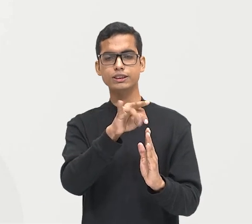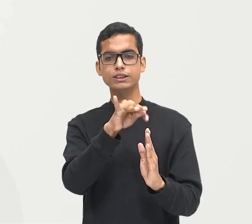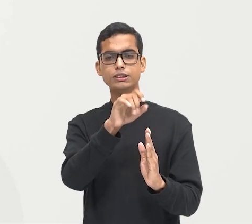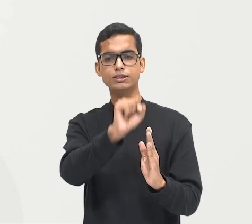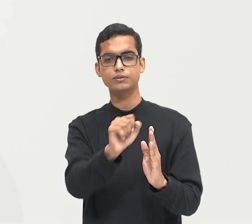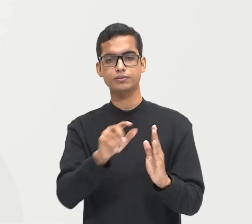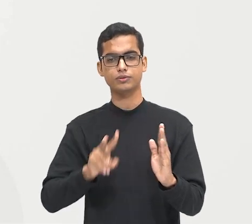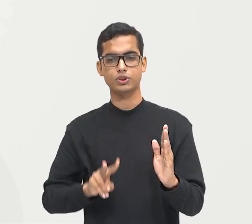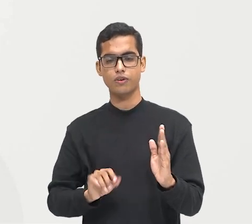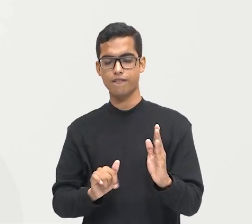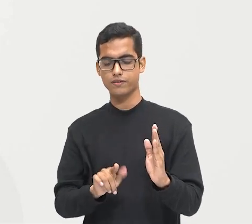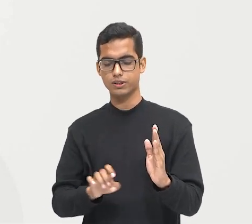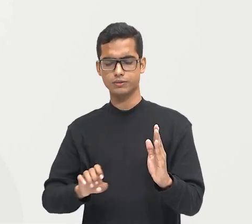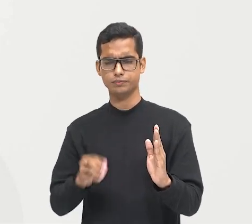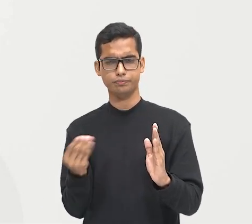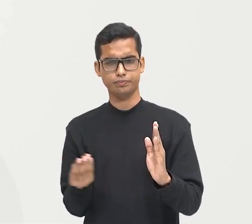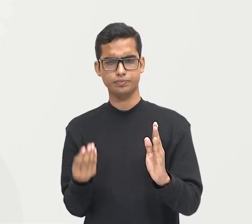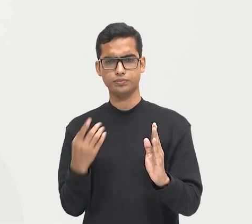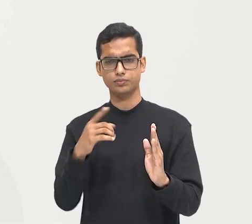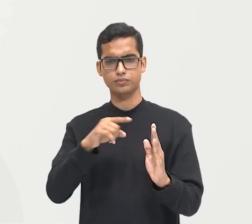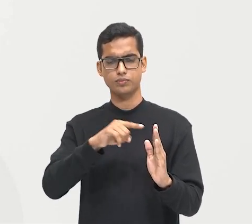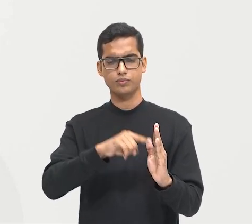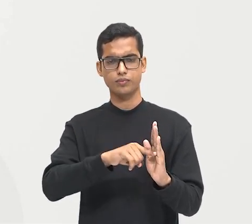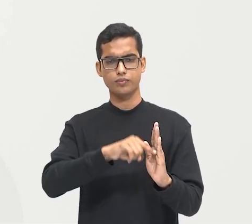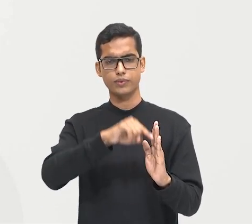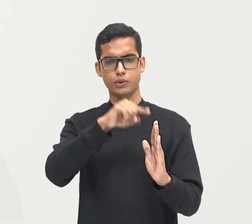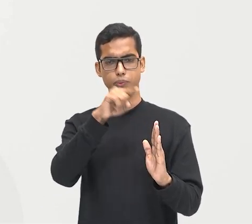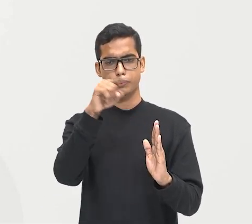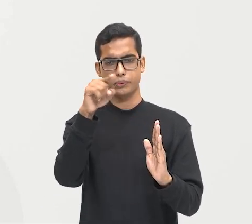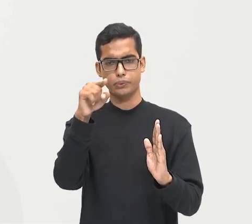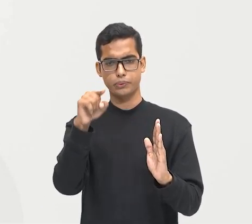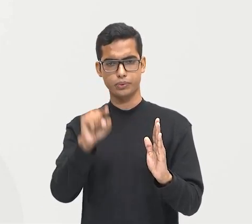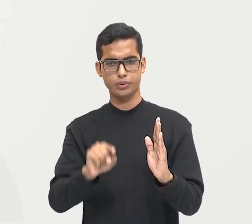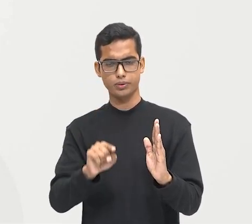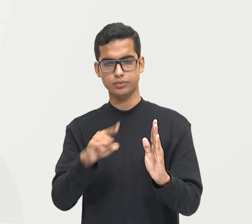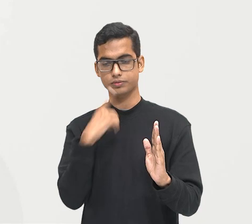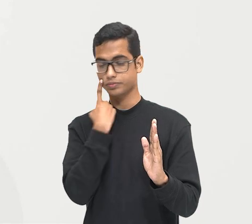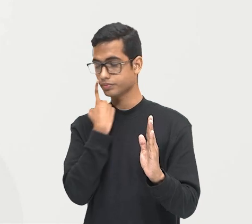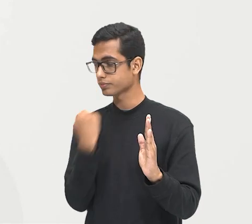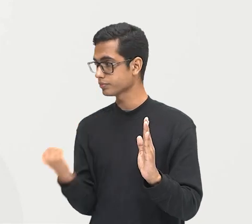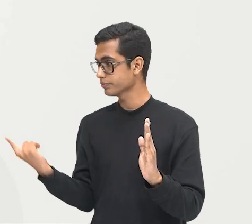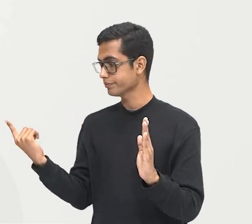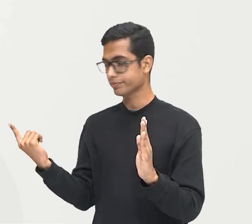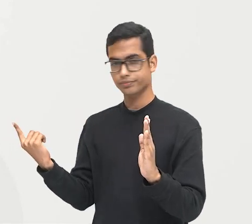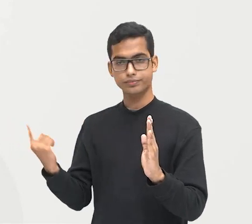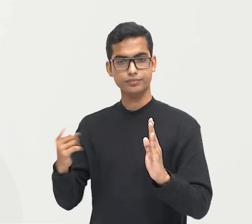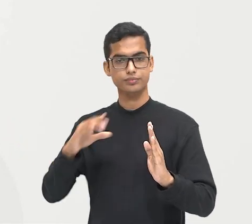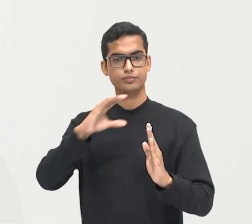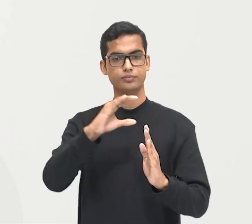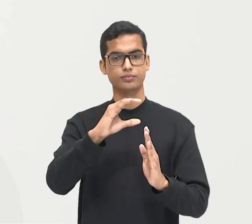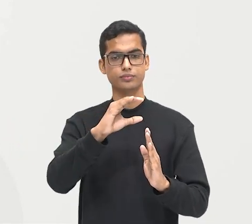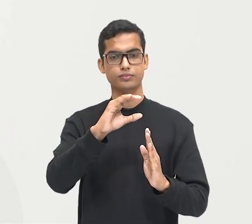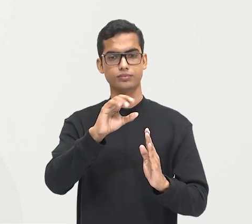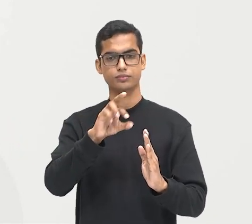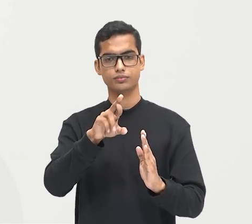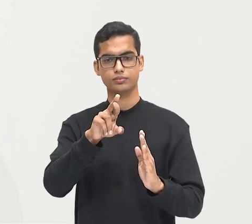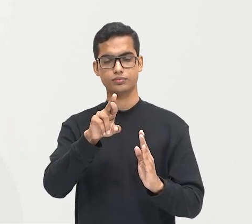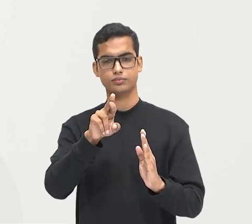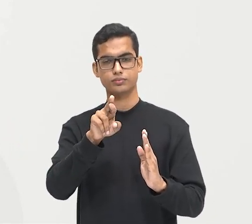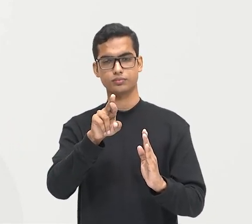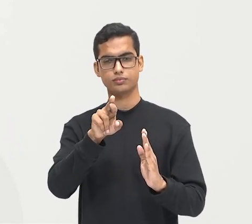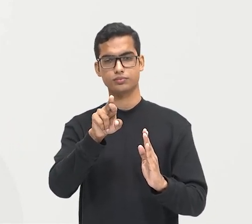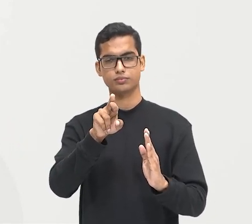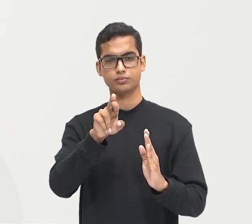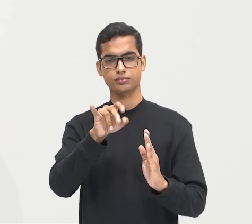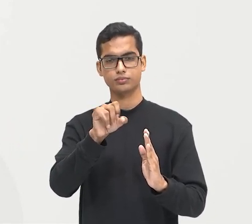que seria a crista e o vale? A crista, olha aí a onda, a gente tem a representação dela. Aí nós temos o seguinte, né?